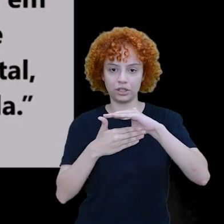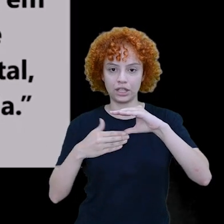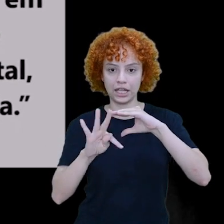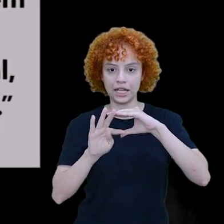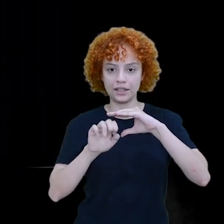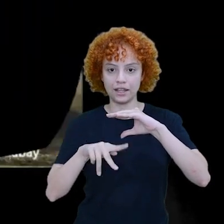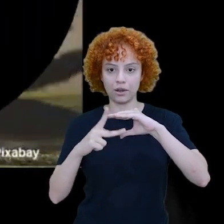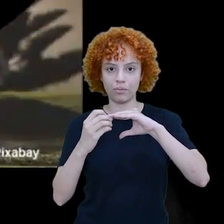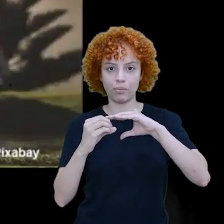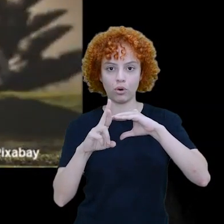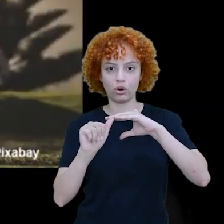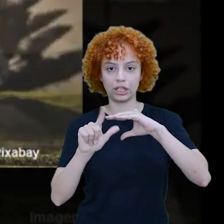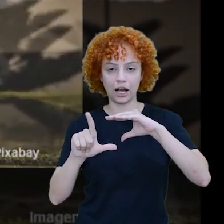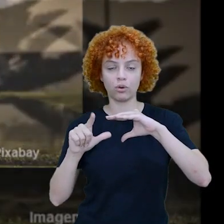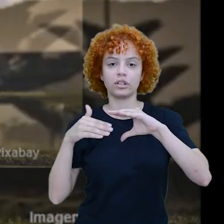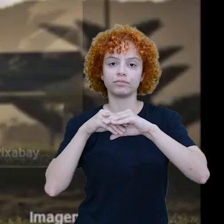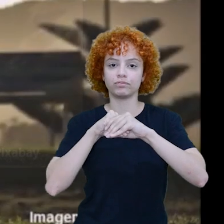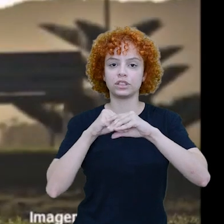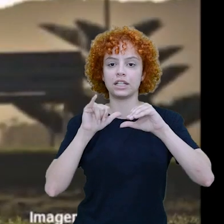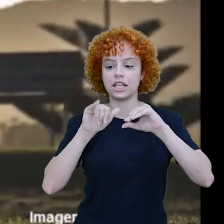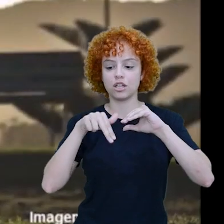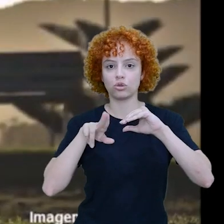a ínsula.